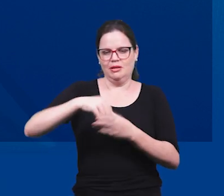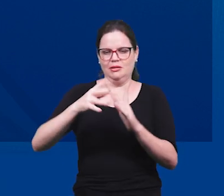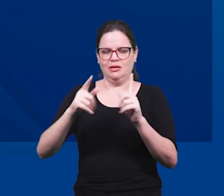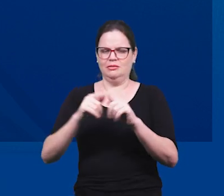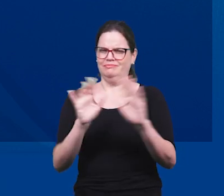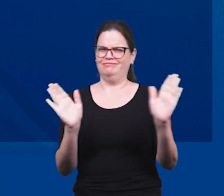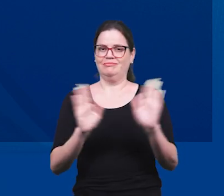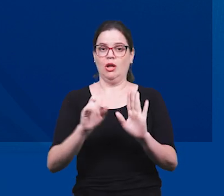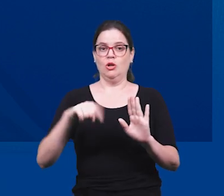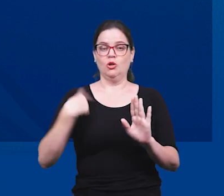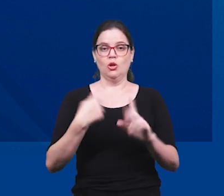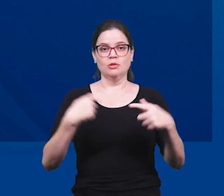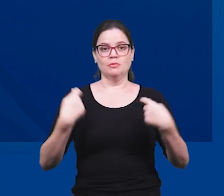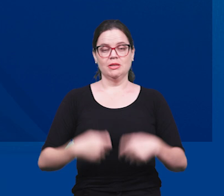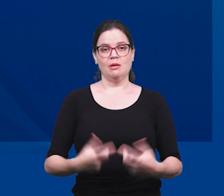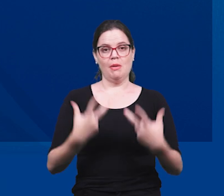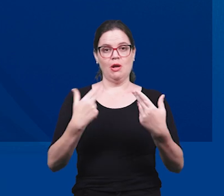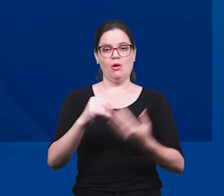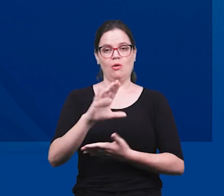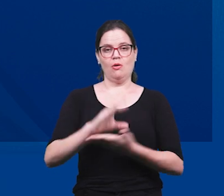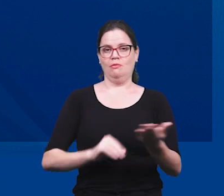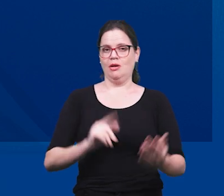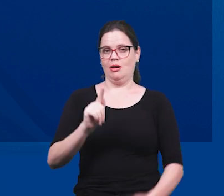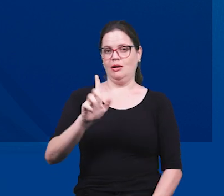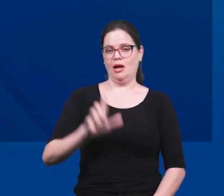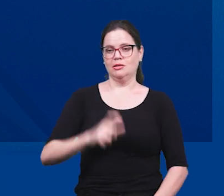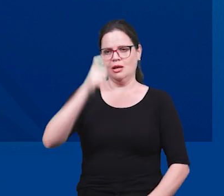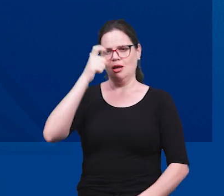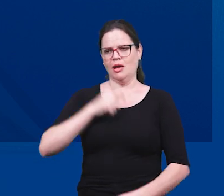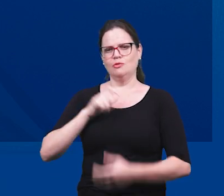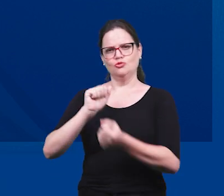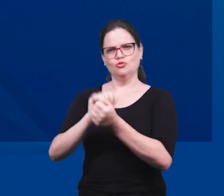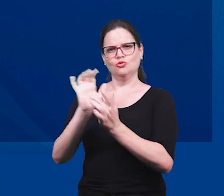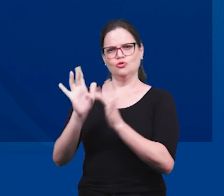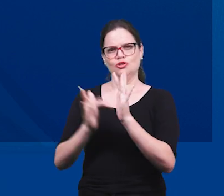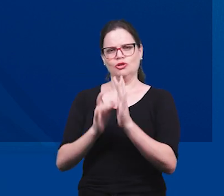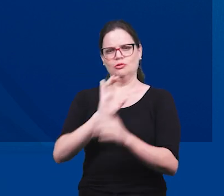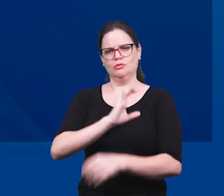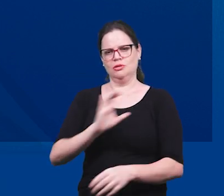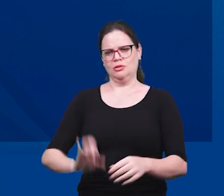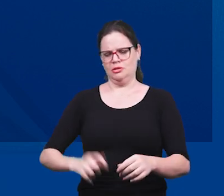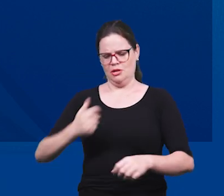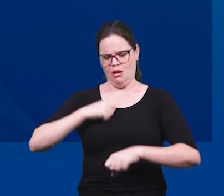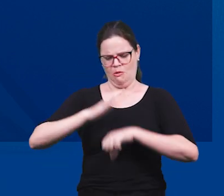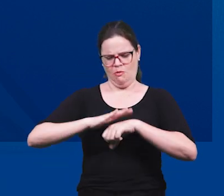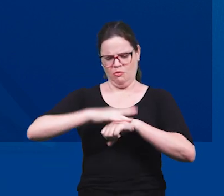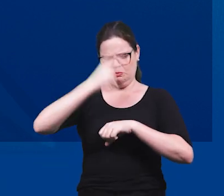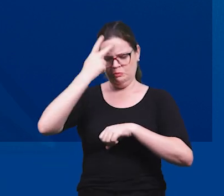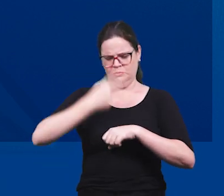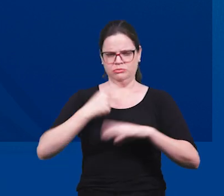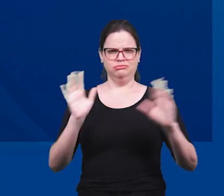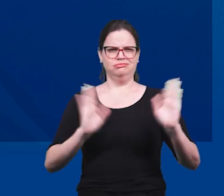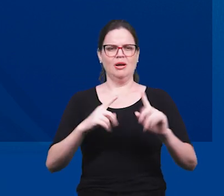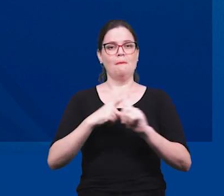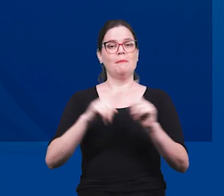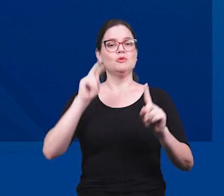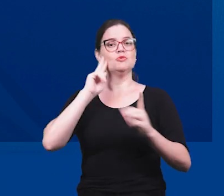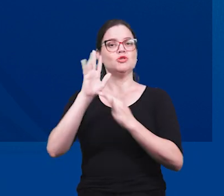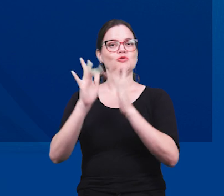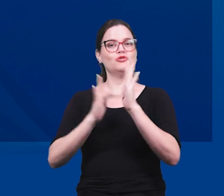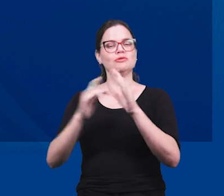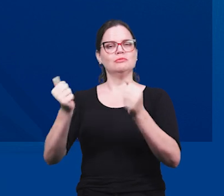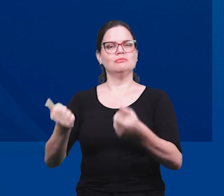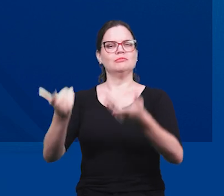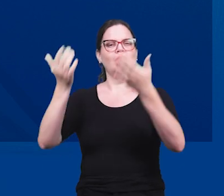Gálatas, já estou crucificado com Cristo, e vivo não mais eu, mas Cristo vive em mim. A partir do momento em